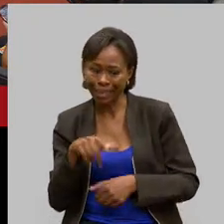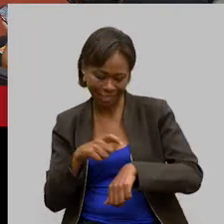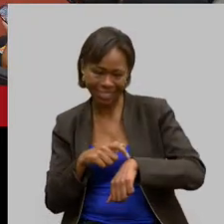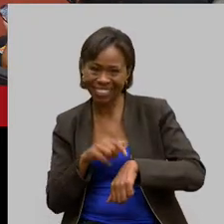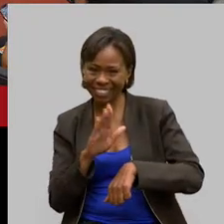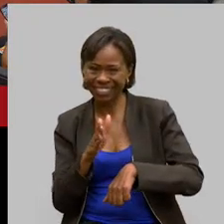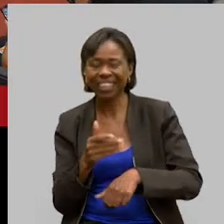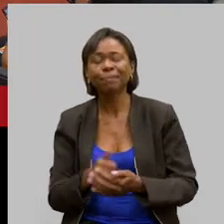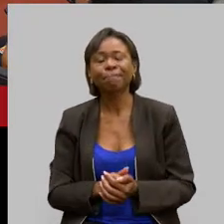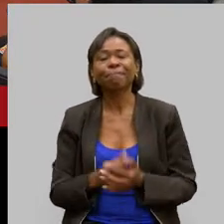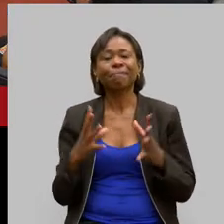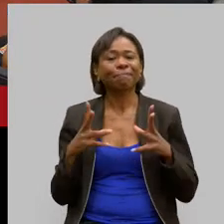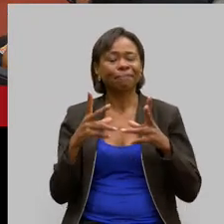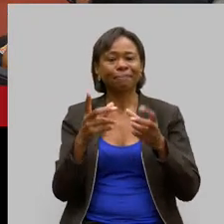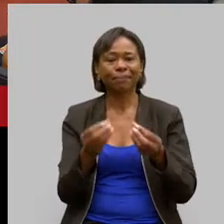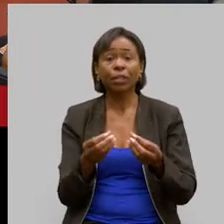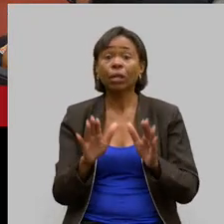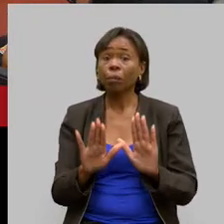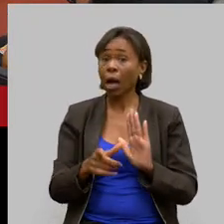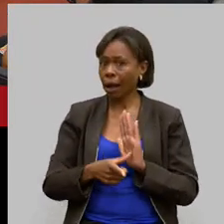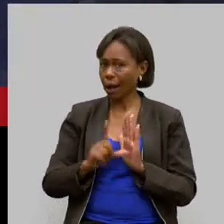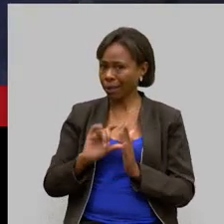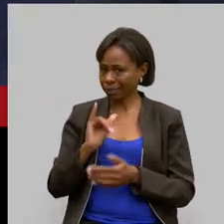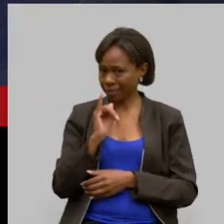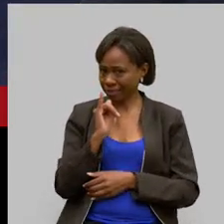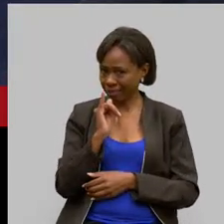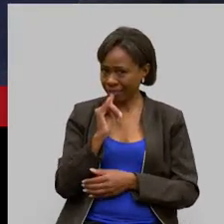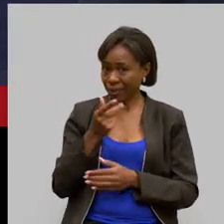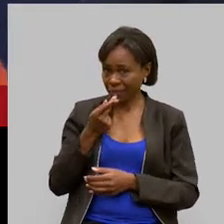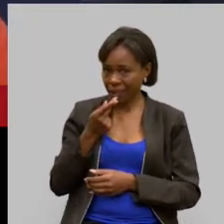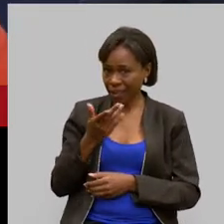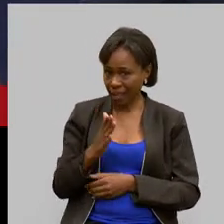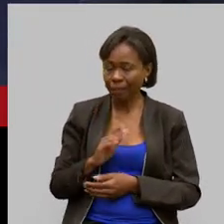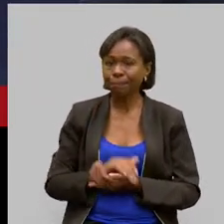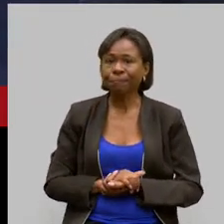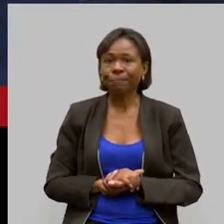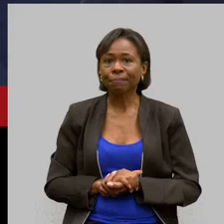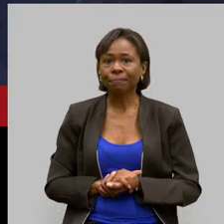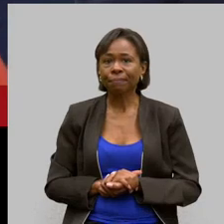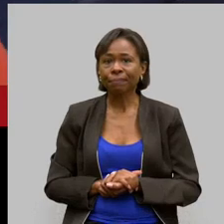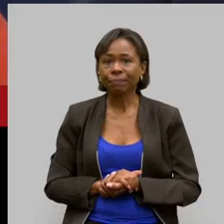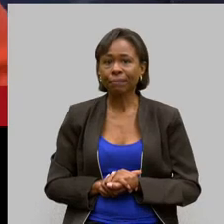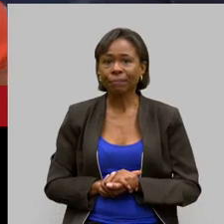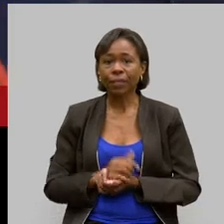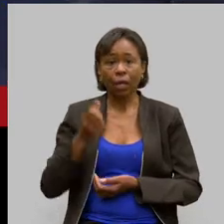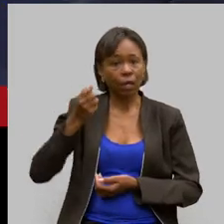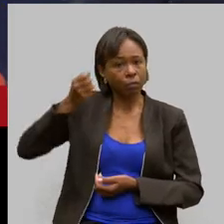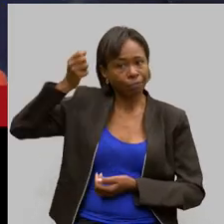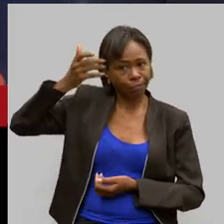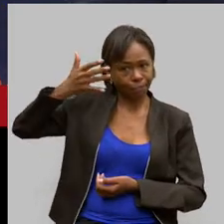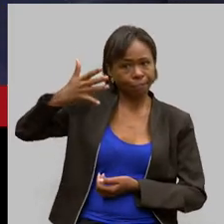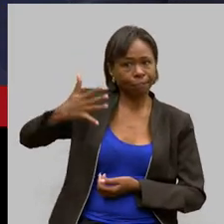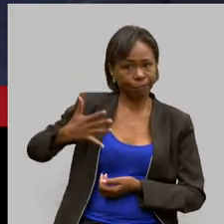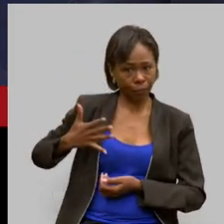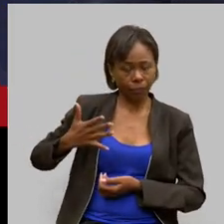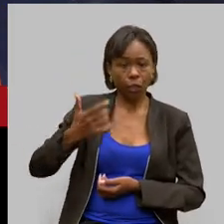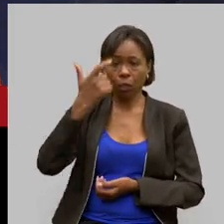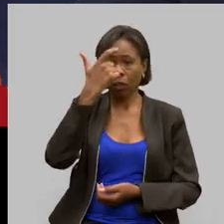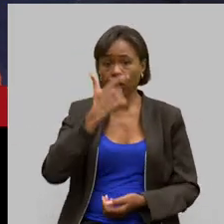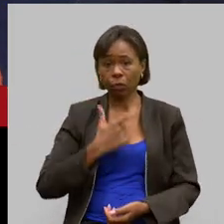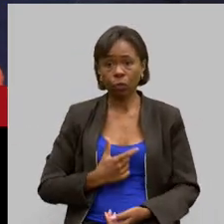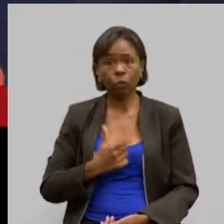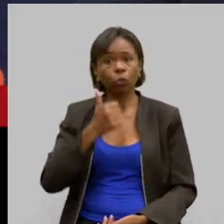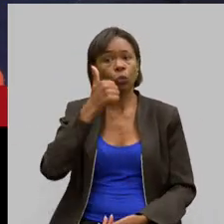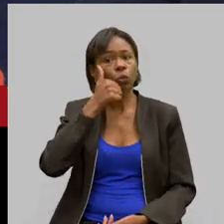e a todos Antes de iniciar minha fala que vai ser breve eu gostaria de fazer uma autodescrição Eu sou uma